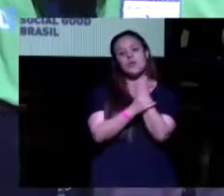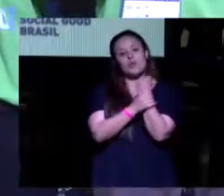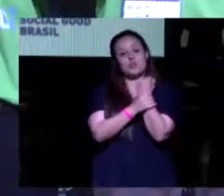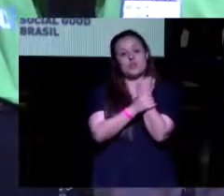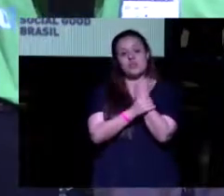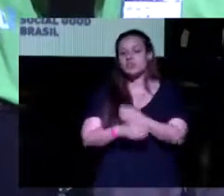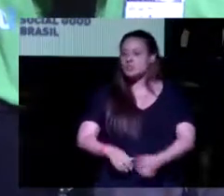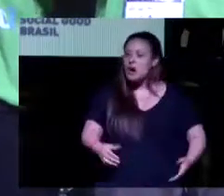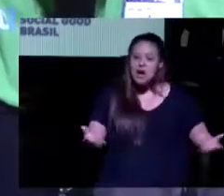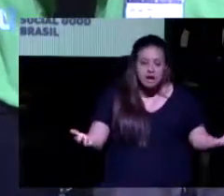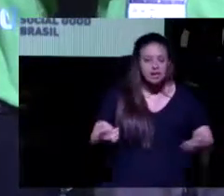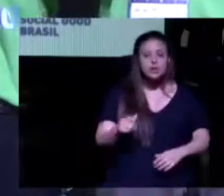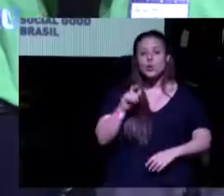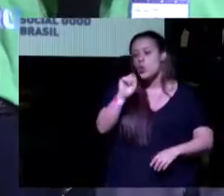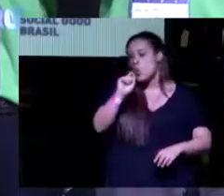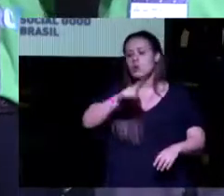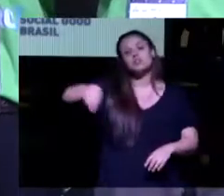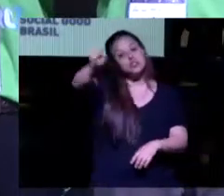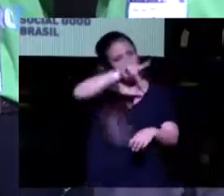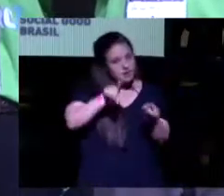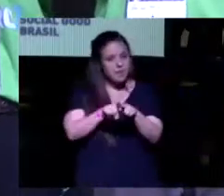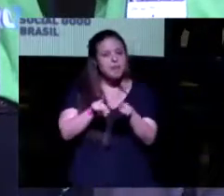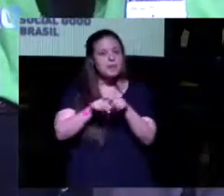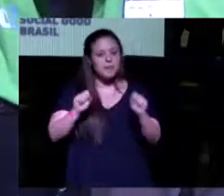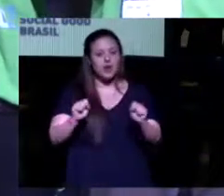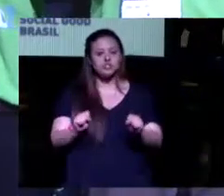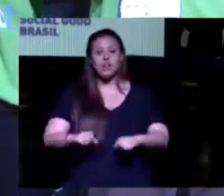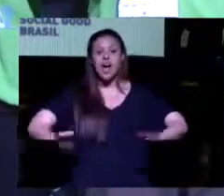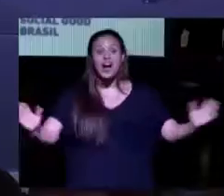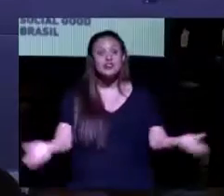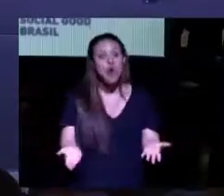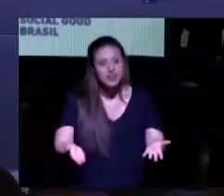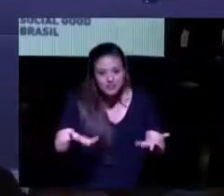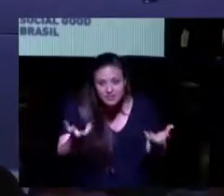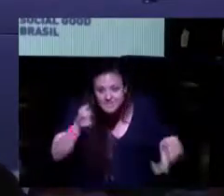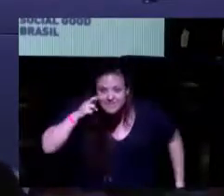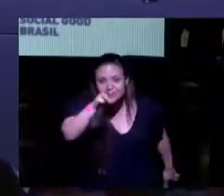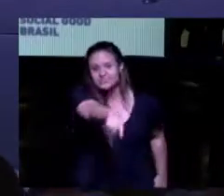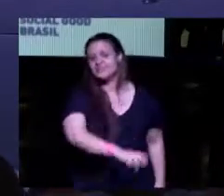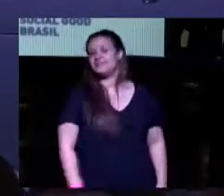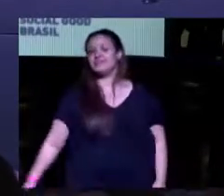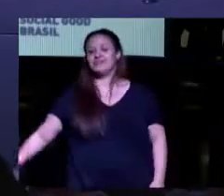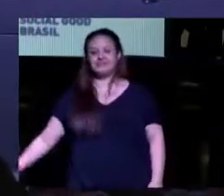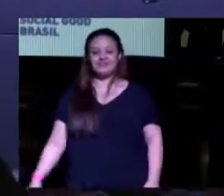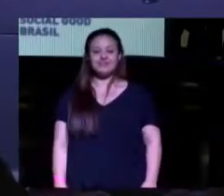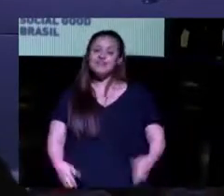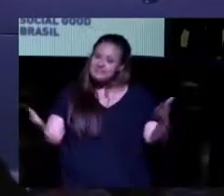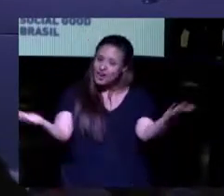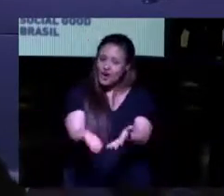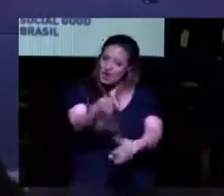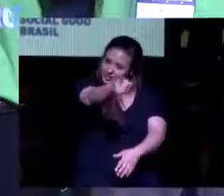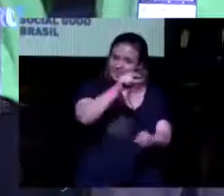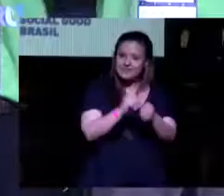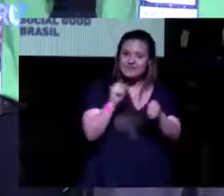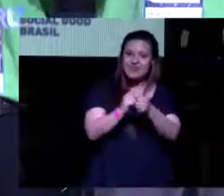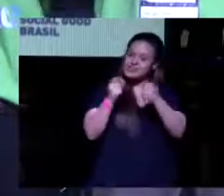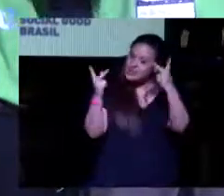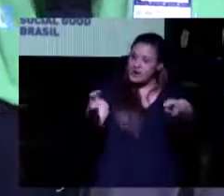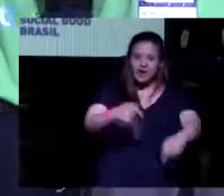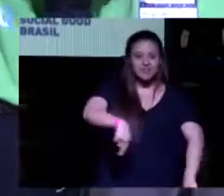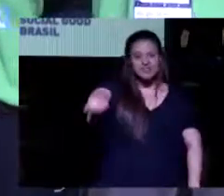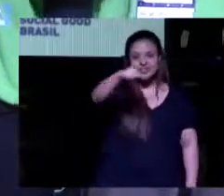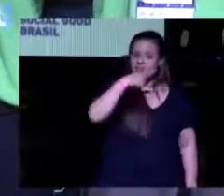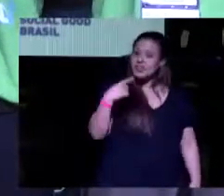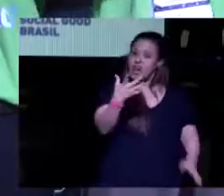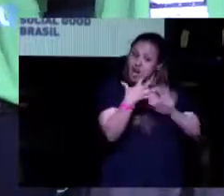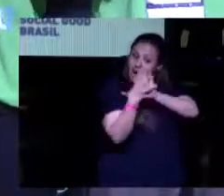o seguinte, vocês também podem fazer isso. Agora e já. Certo, gente? Vamos aí, todo mundo pegando um antebraço. Se